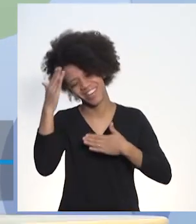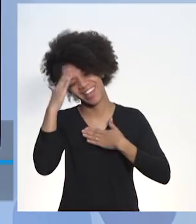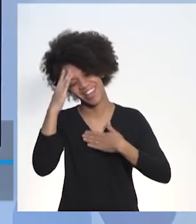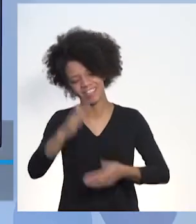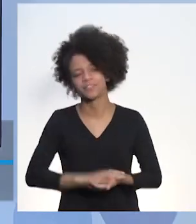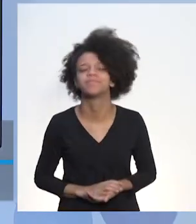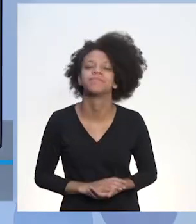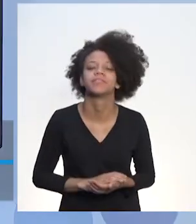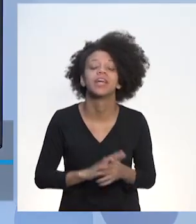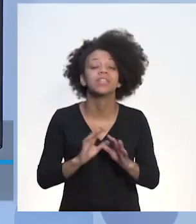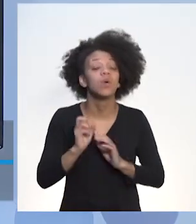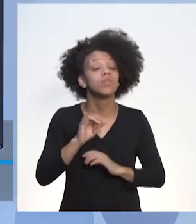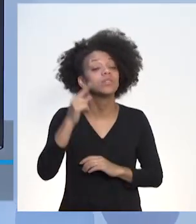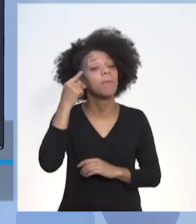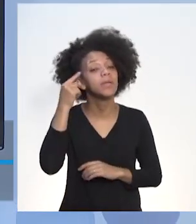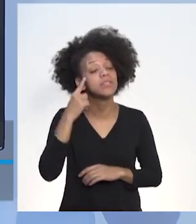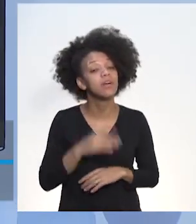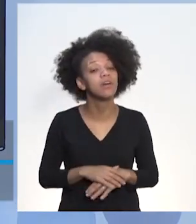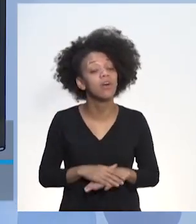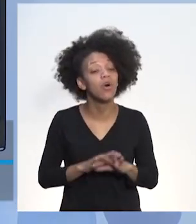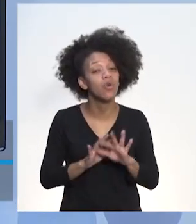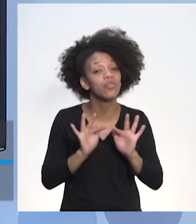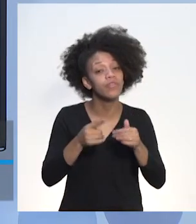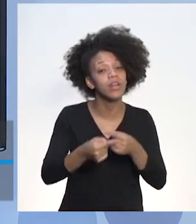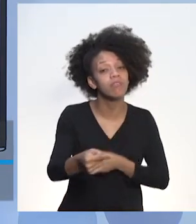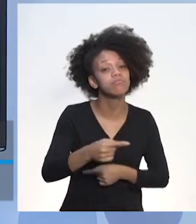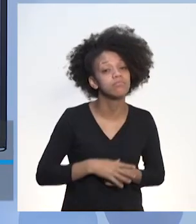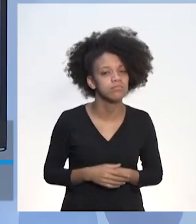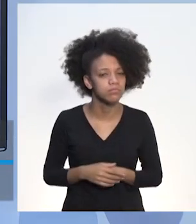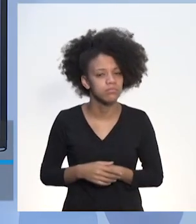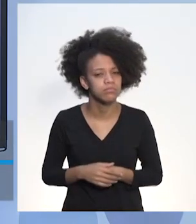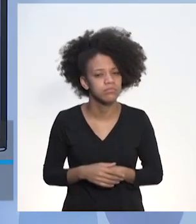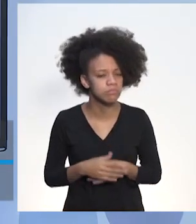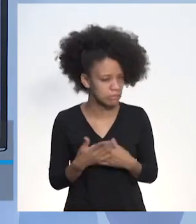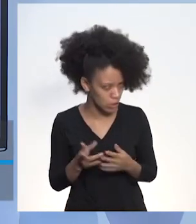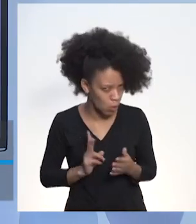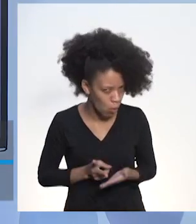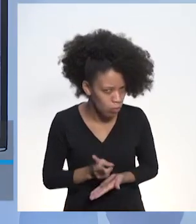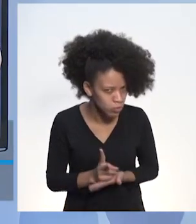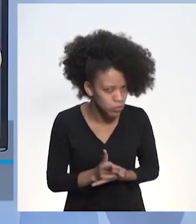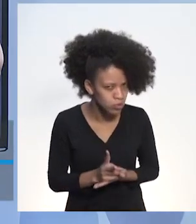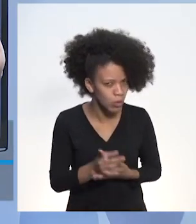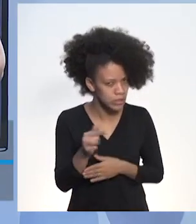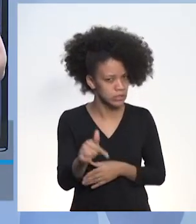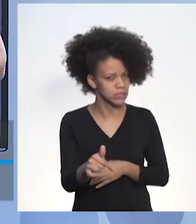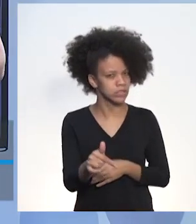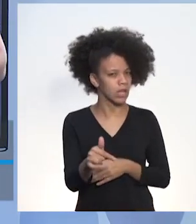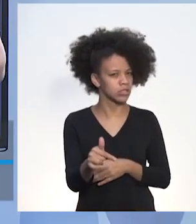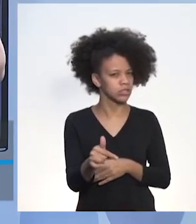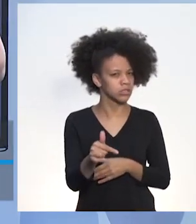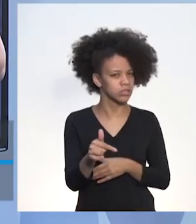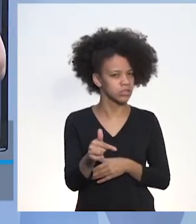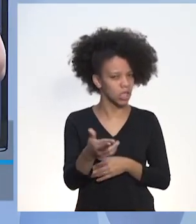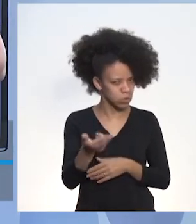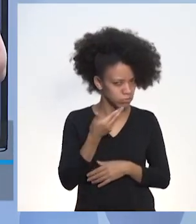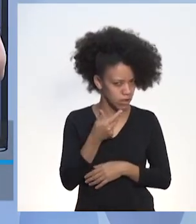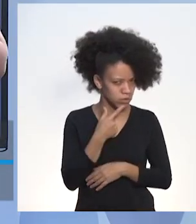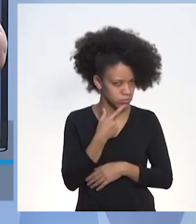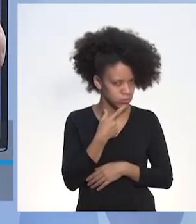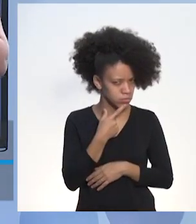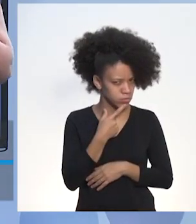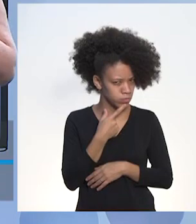Então, assim, e se eu pensar no final de semana? Será que continuam sendo 7 possibilidades de